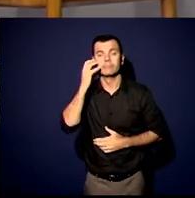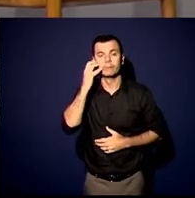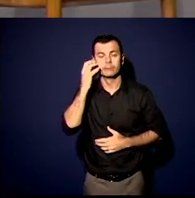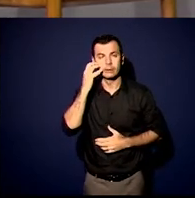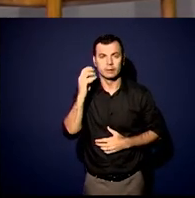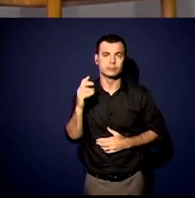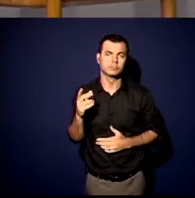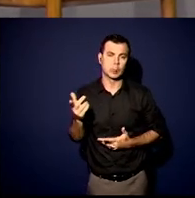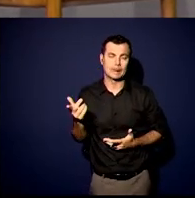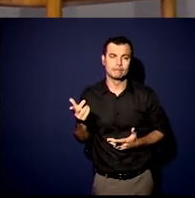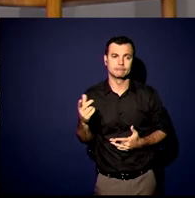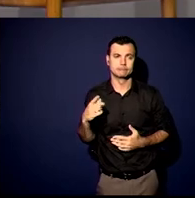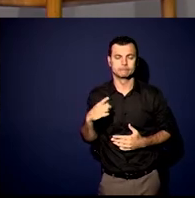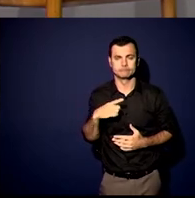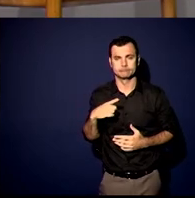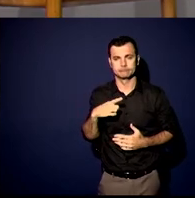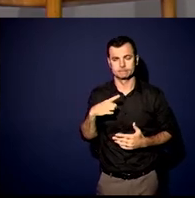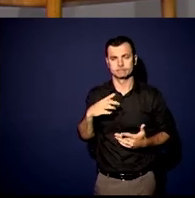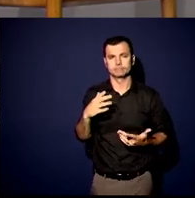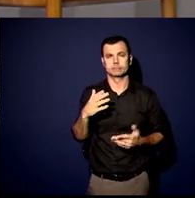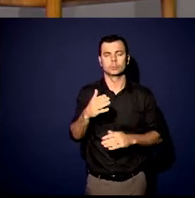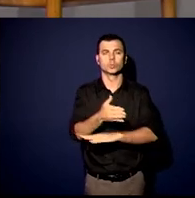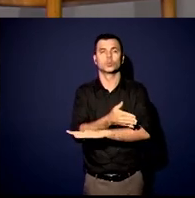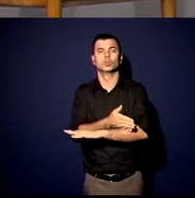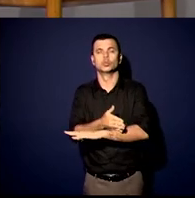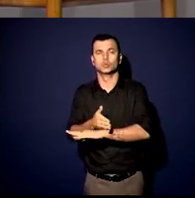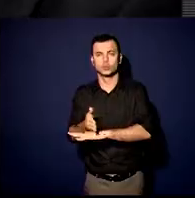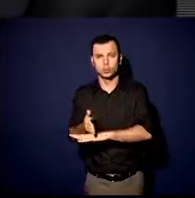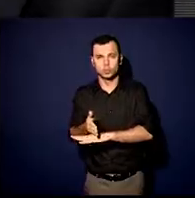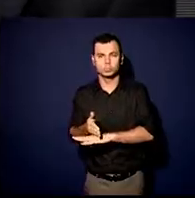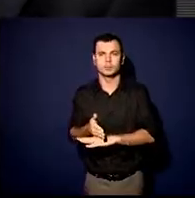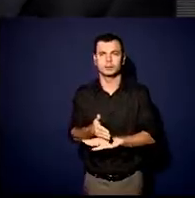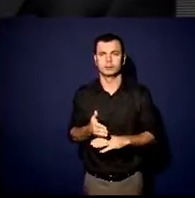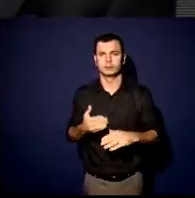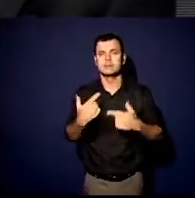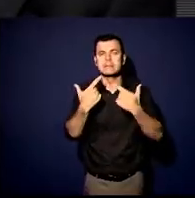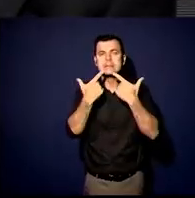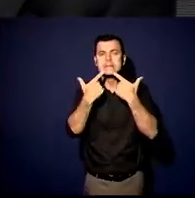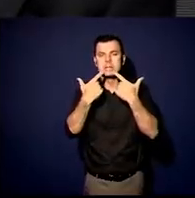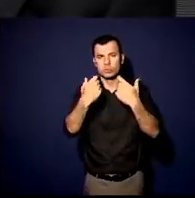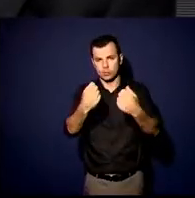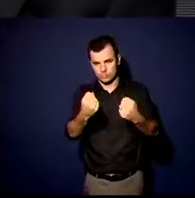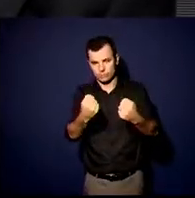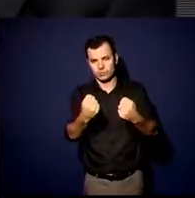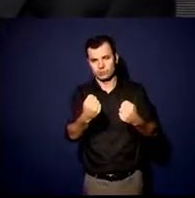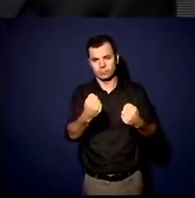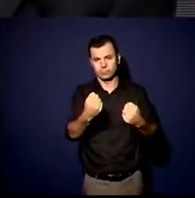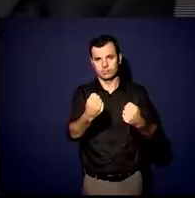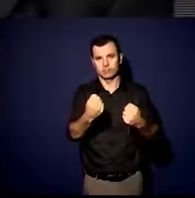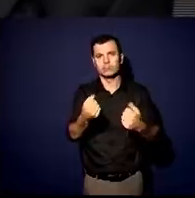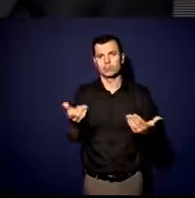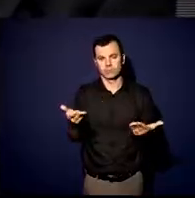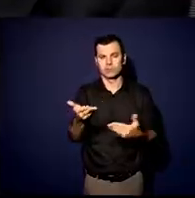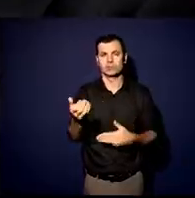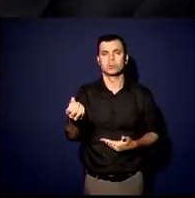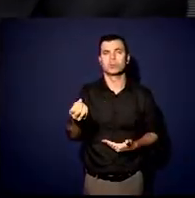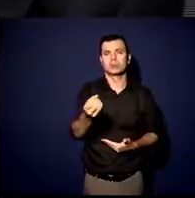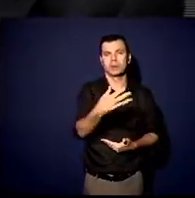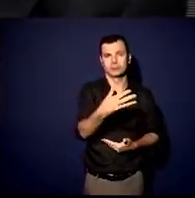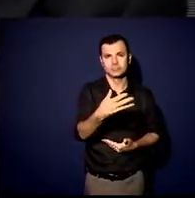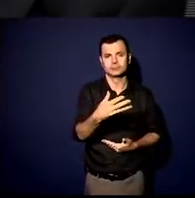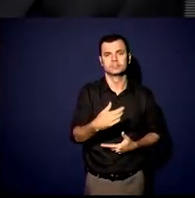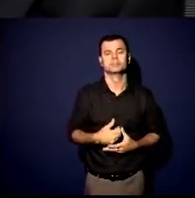hábito linguístico moderno que eu desprezo que é a função